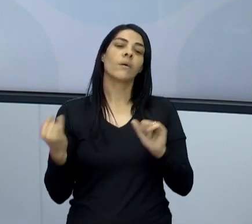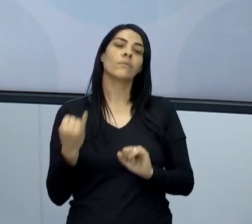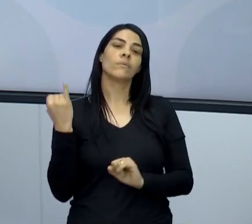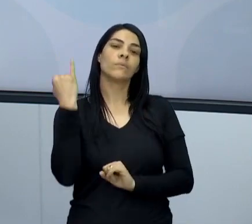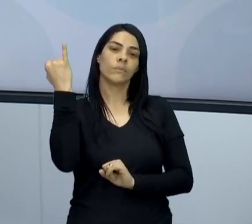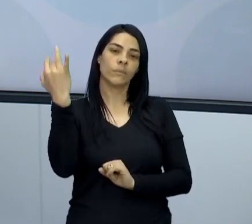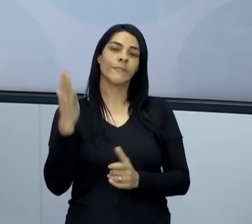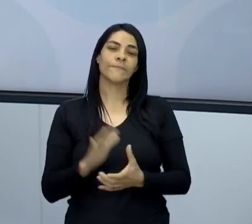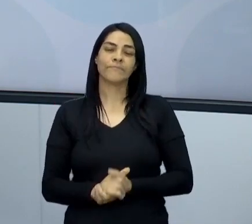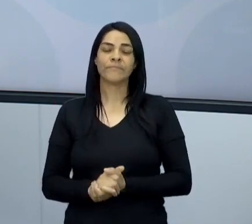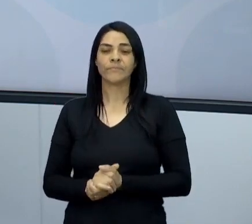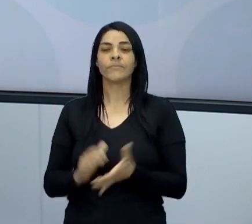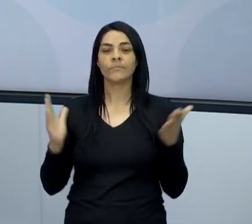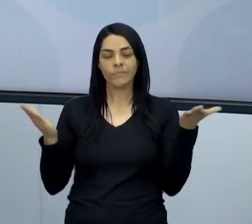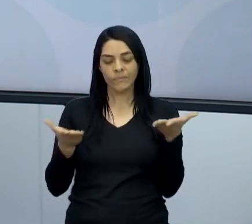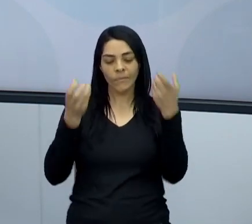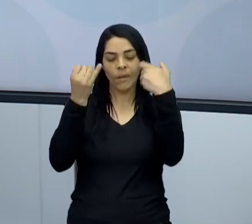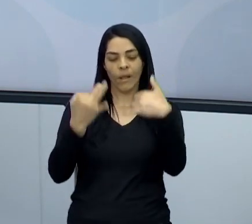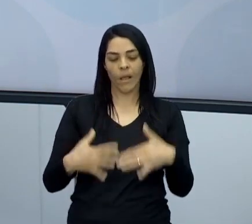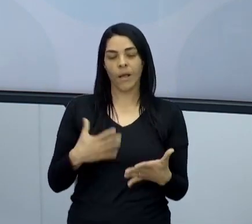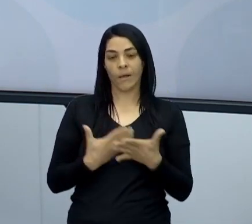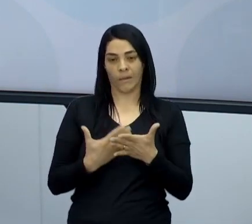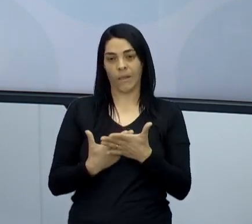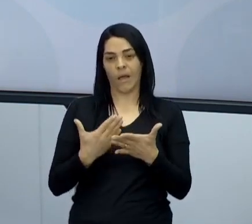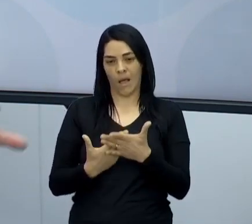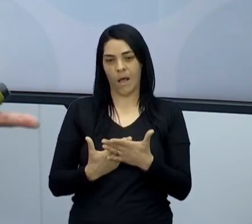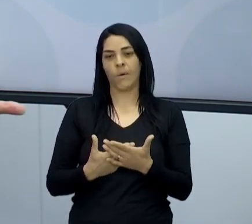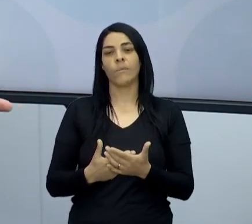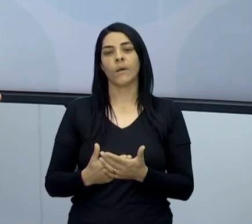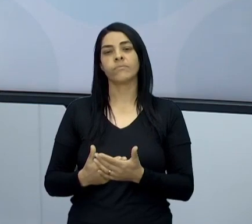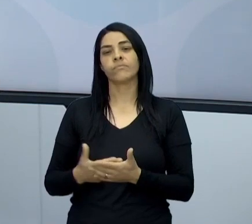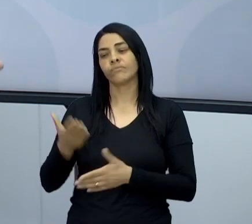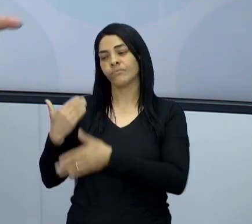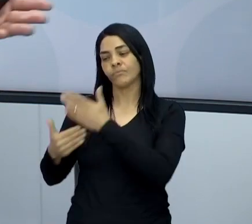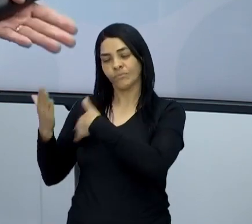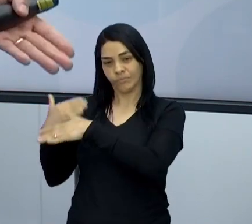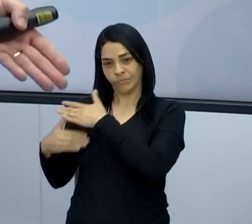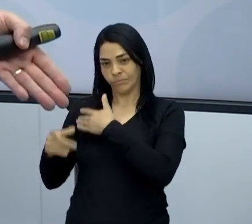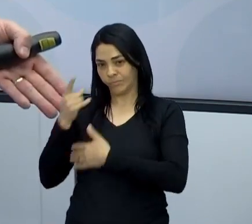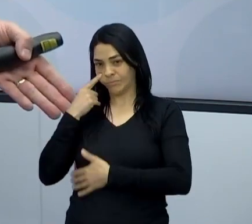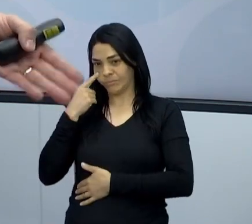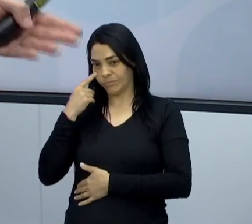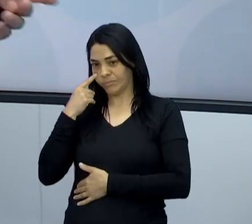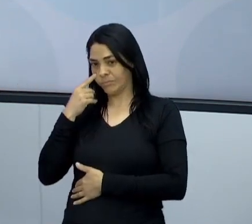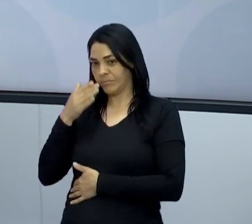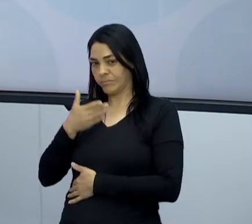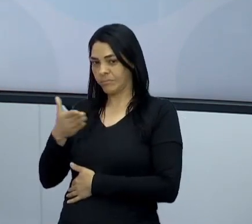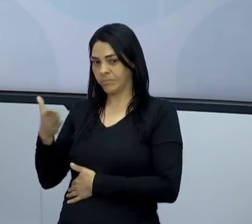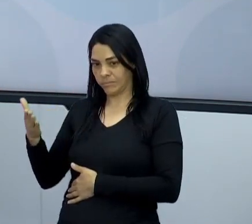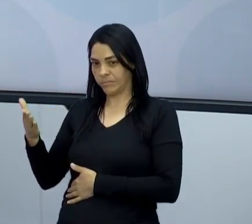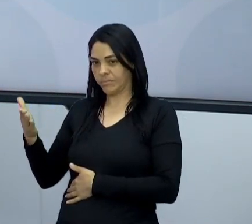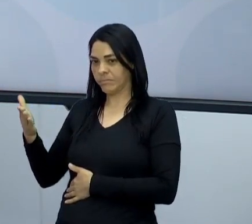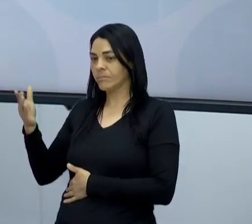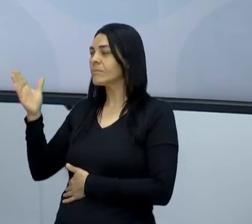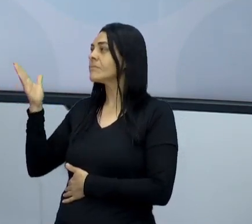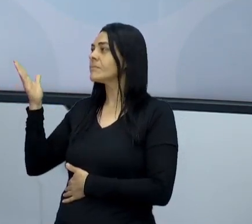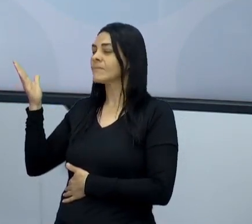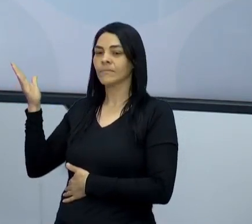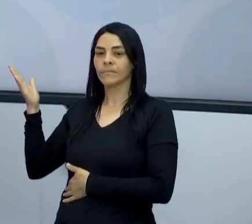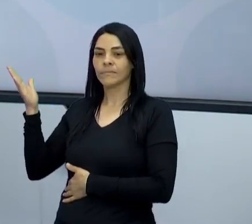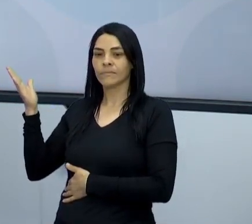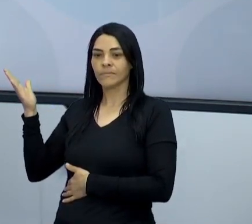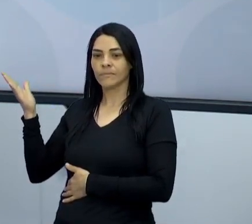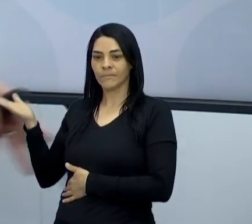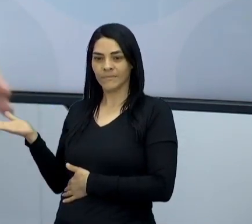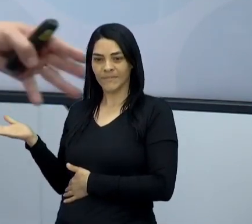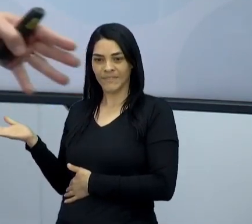e falamos isso na aula que viemos aqui com o professor Mauro Farias. E se você quiser dar uma olhada nessa aula, ó, aqui na tela tem o GC, esse aqui, é desse